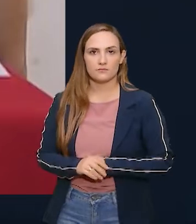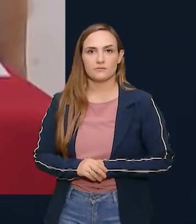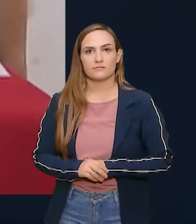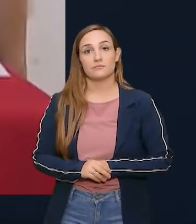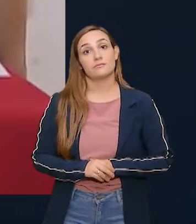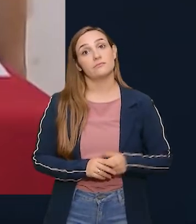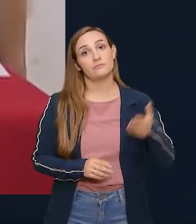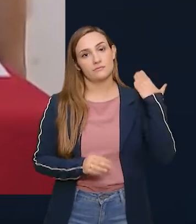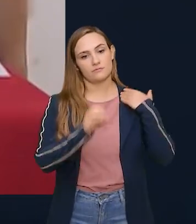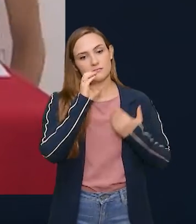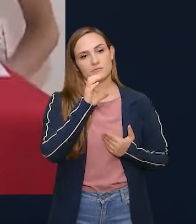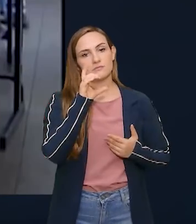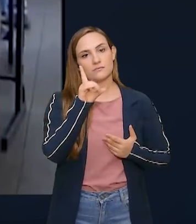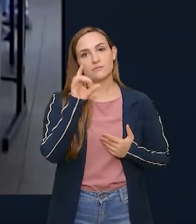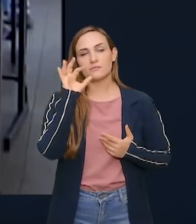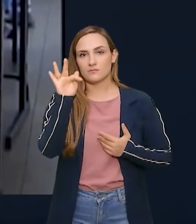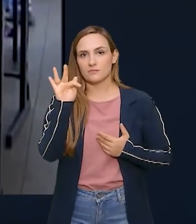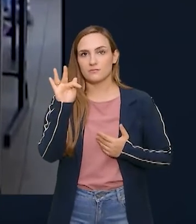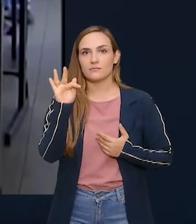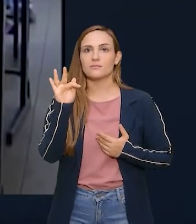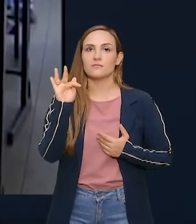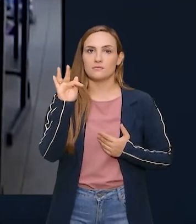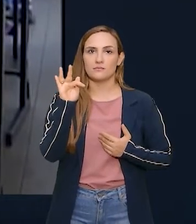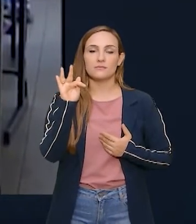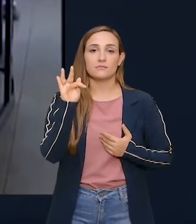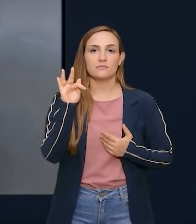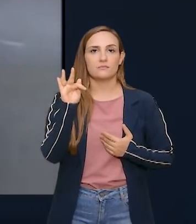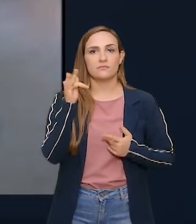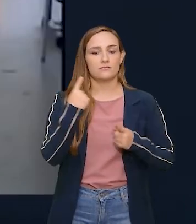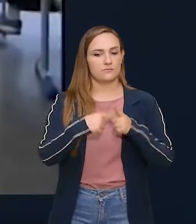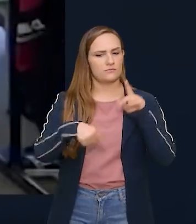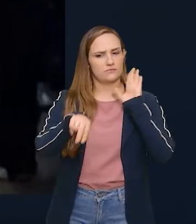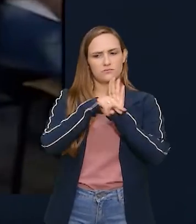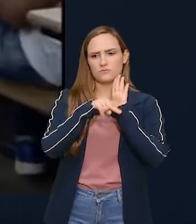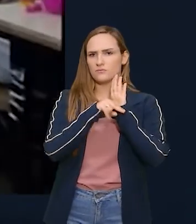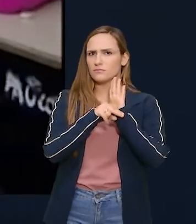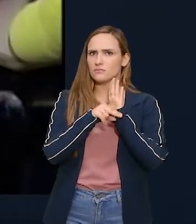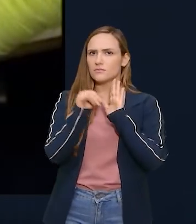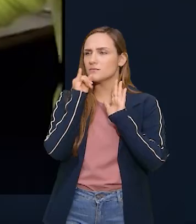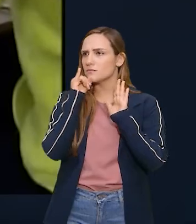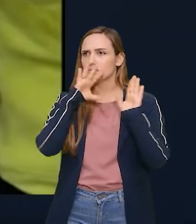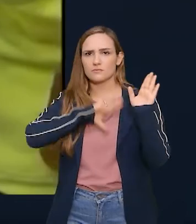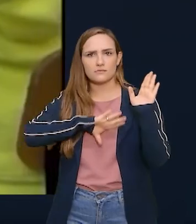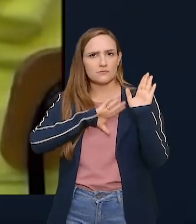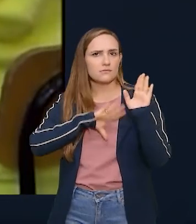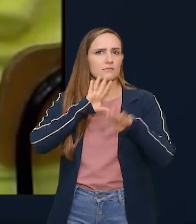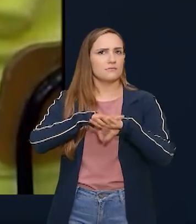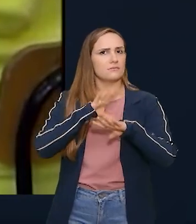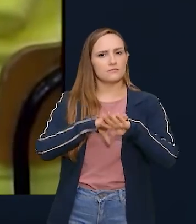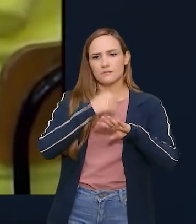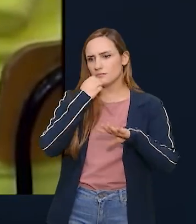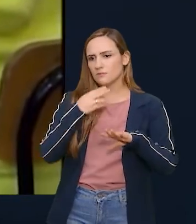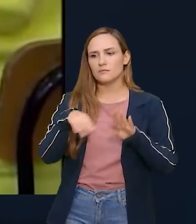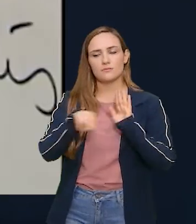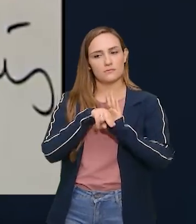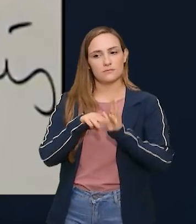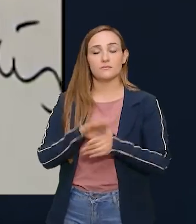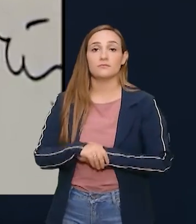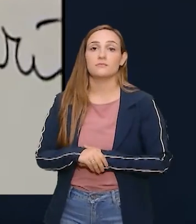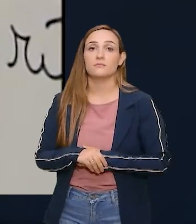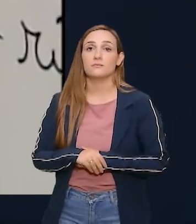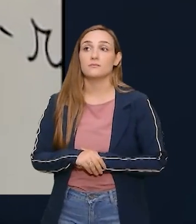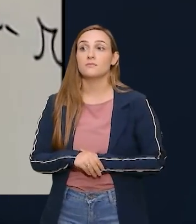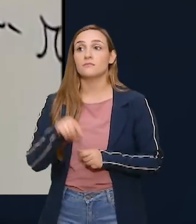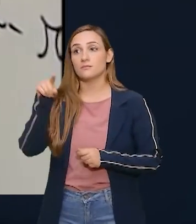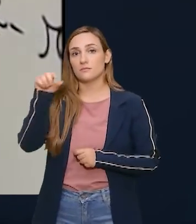era o metido a sabido, né? O CDF do passado era muito rotulado pelas notas altas em disciplinas como português